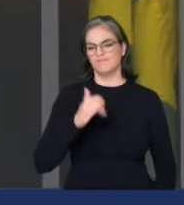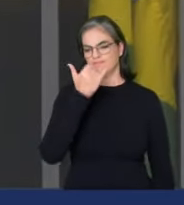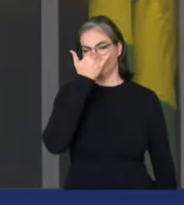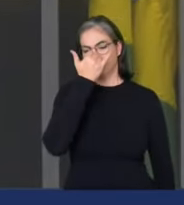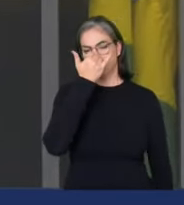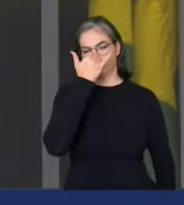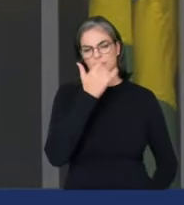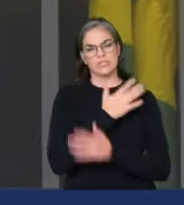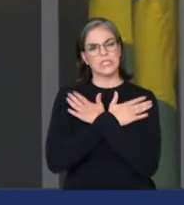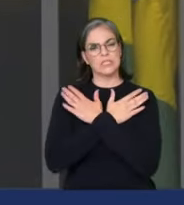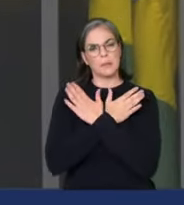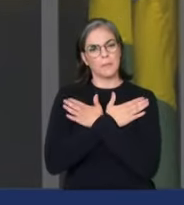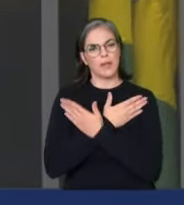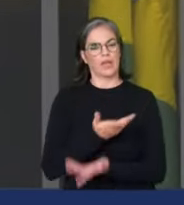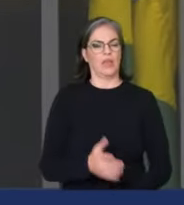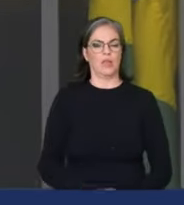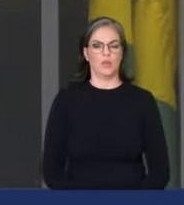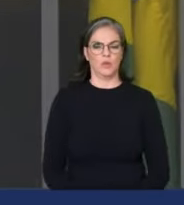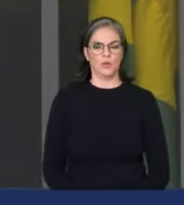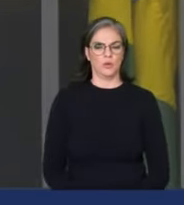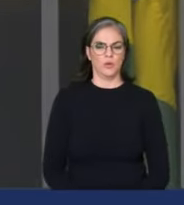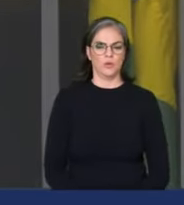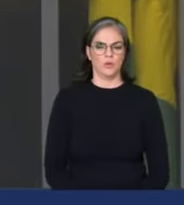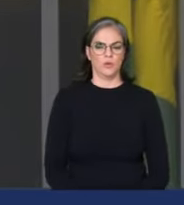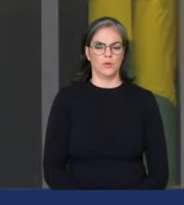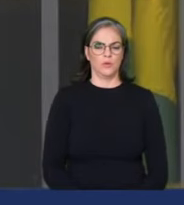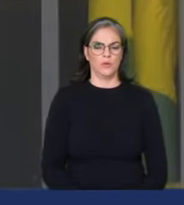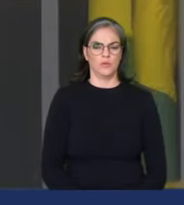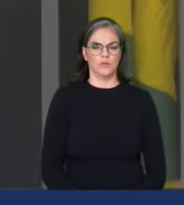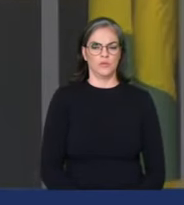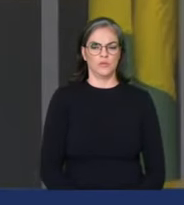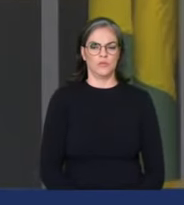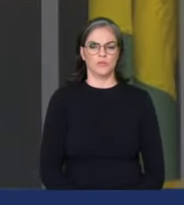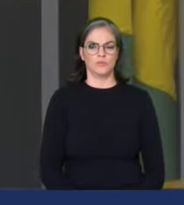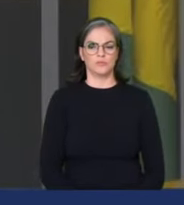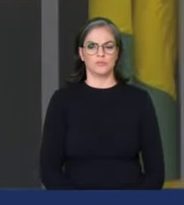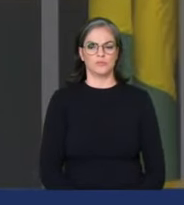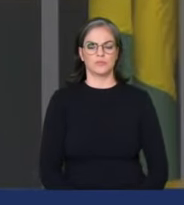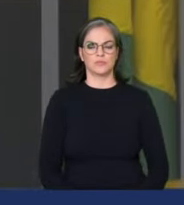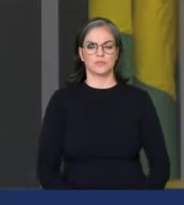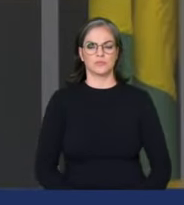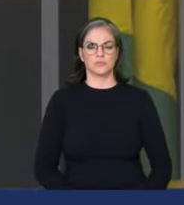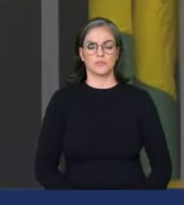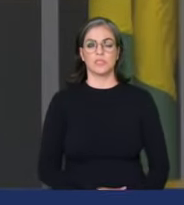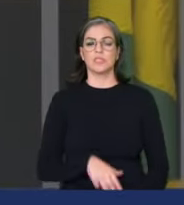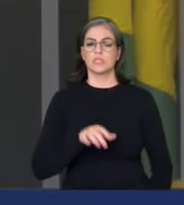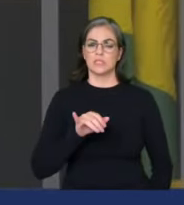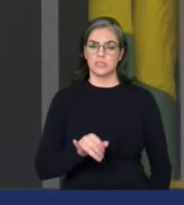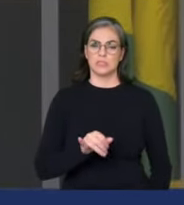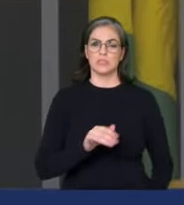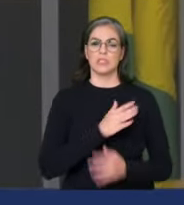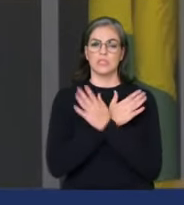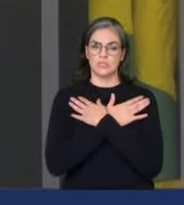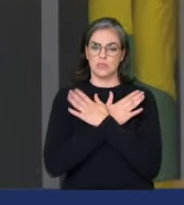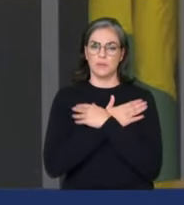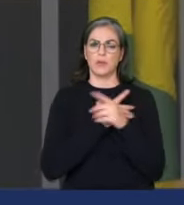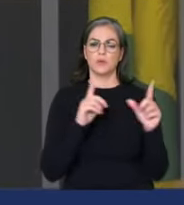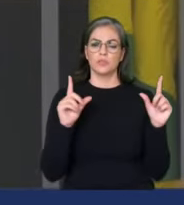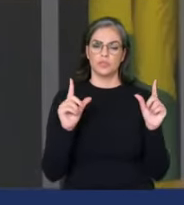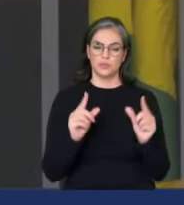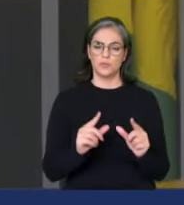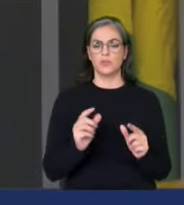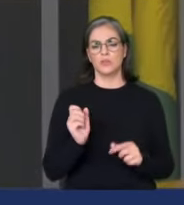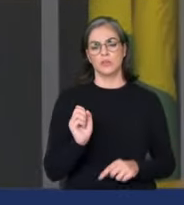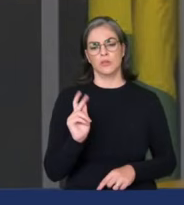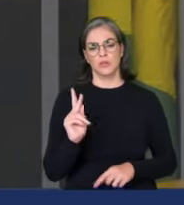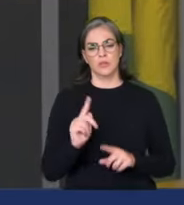diminui, diminui, mas tem uma perda de quase 9% em poder aquisitivo real. Que isso não tenha acontecido nos últimos anos. Há